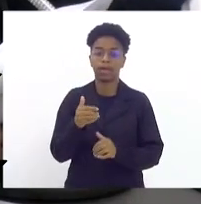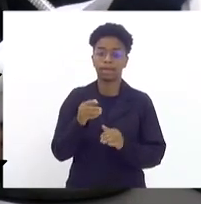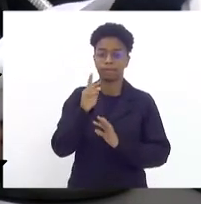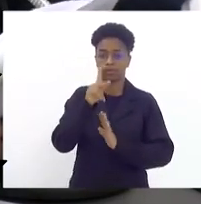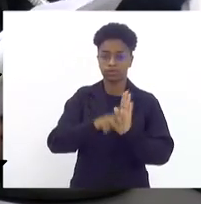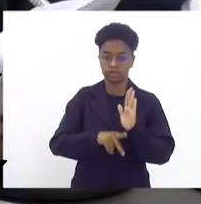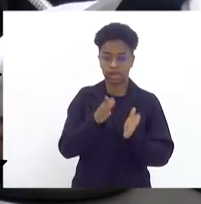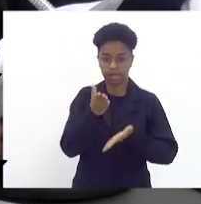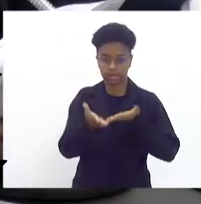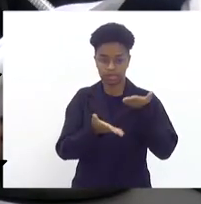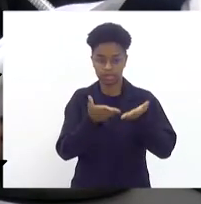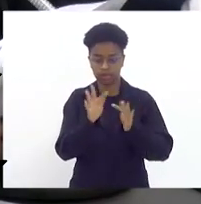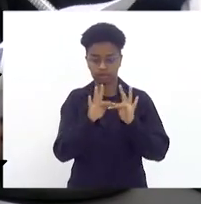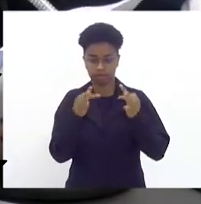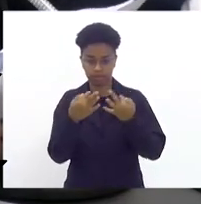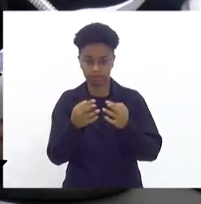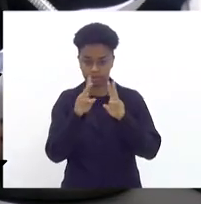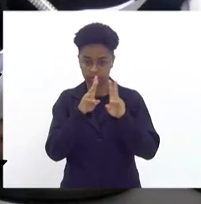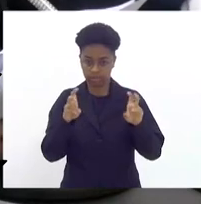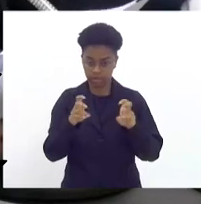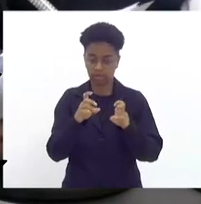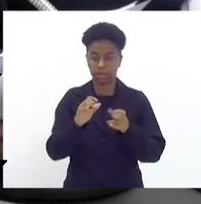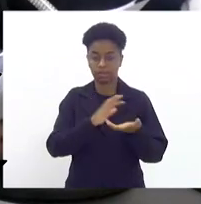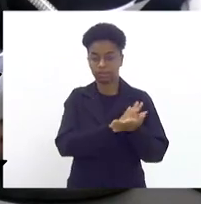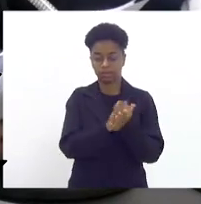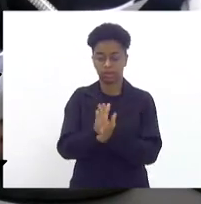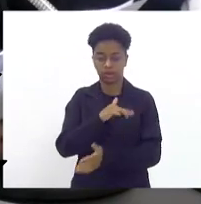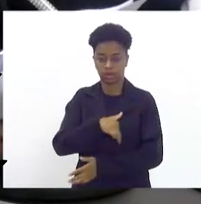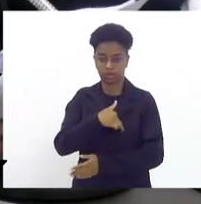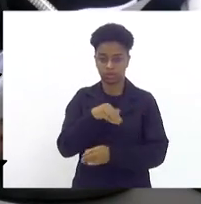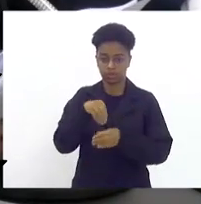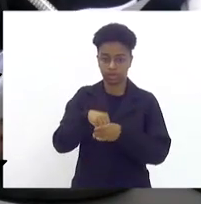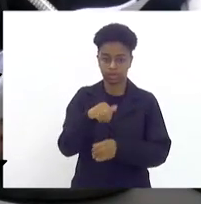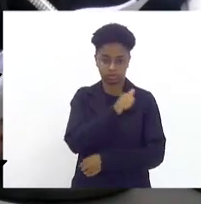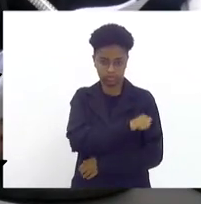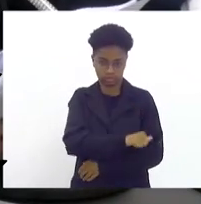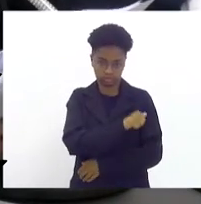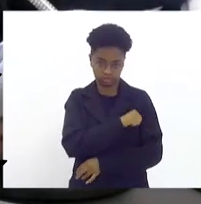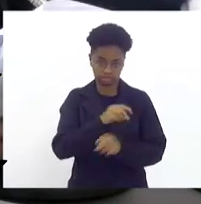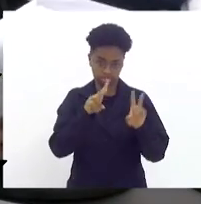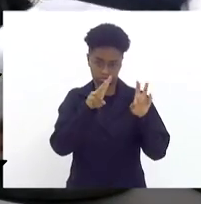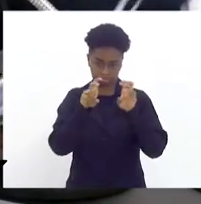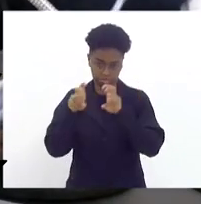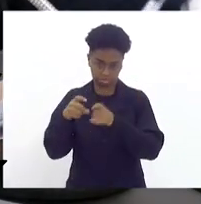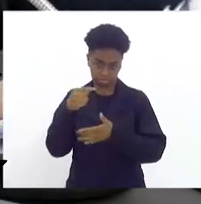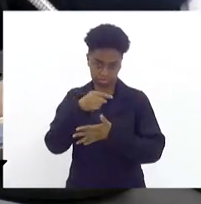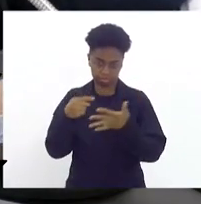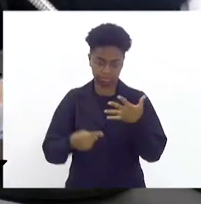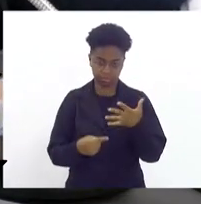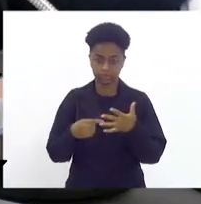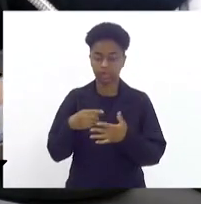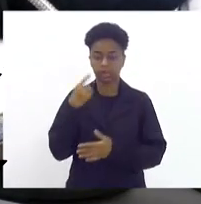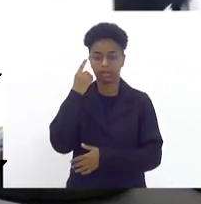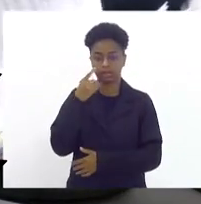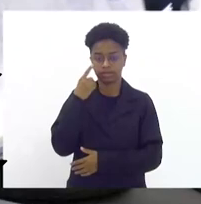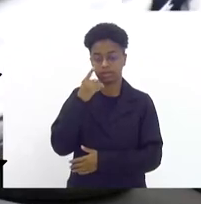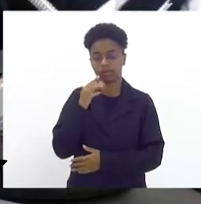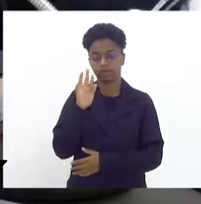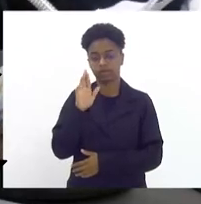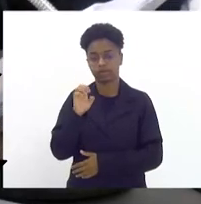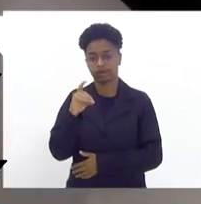Famílias de Intolerância Religiosa no âmbito do Estado do Rio de Janeiro, na forma em que menciona. Para aparecer, deputado Fred